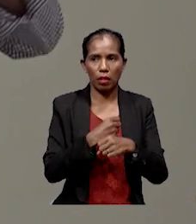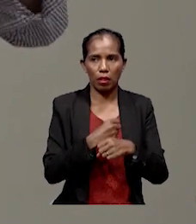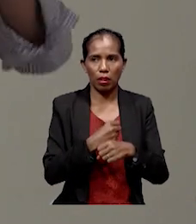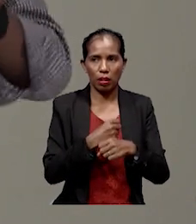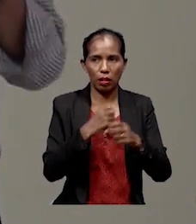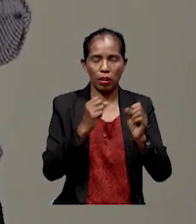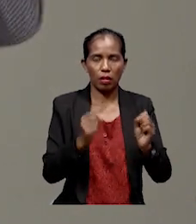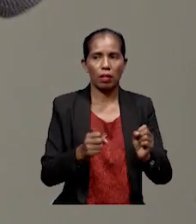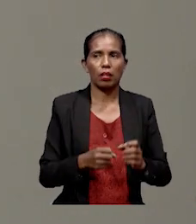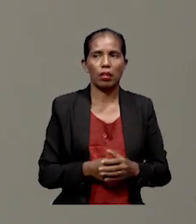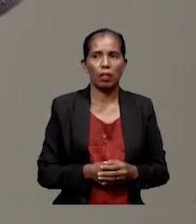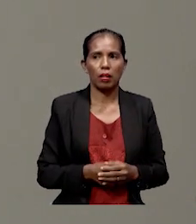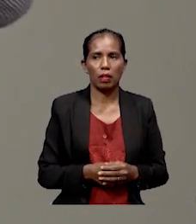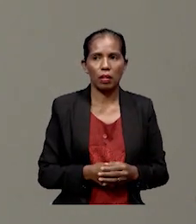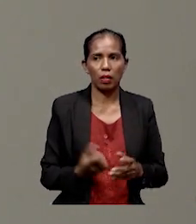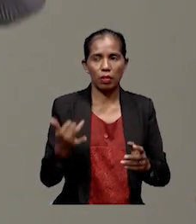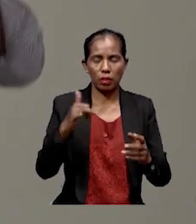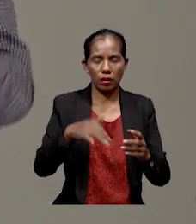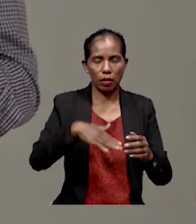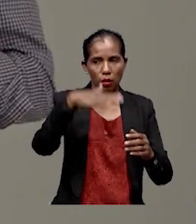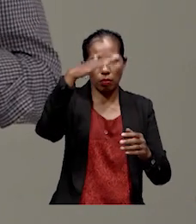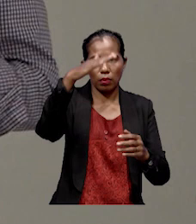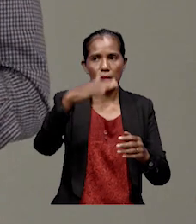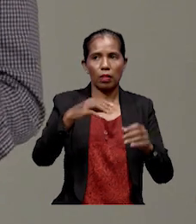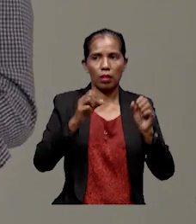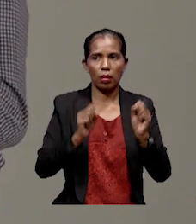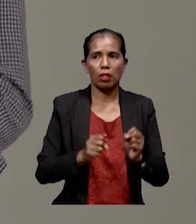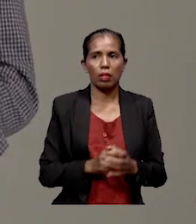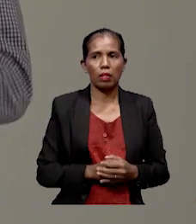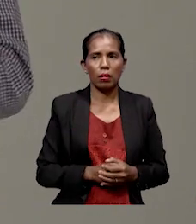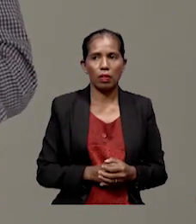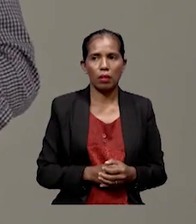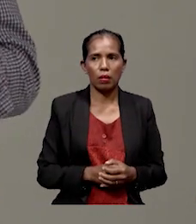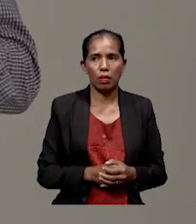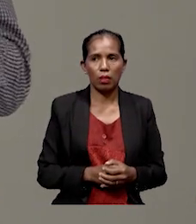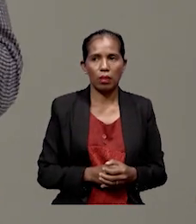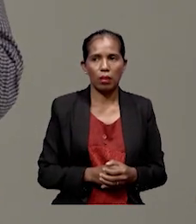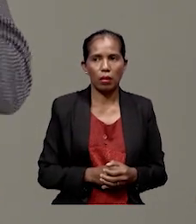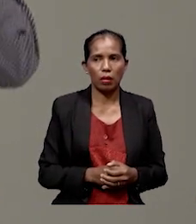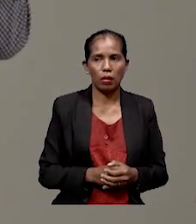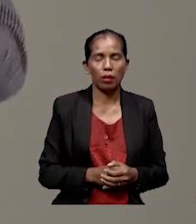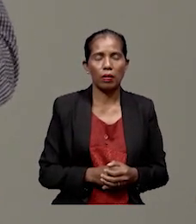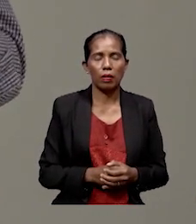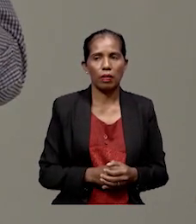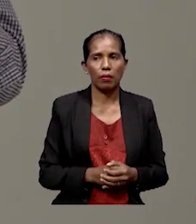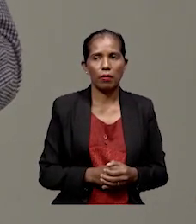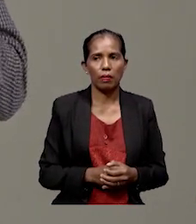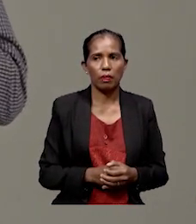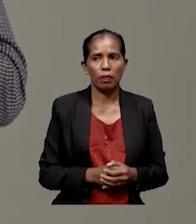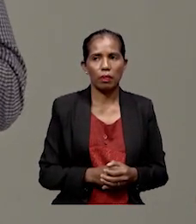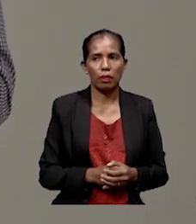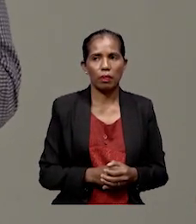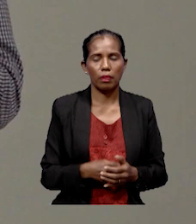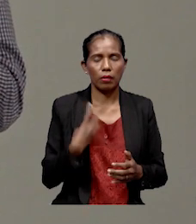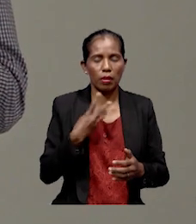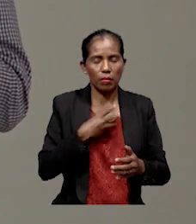apoiadas, mas se revê que pode ter peso político, da la uma, corpo eleitoral, se revê, na branca, forte e menina. E devemos